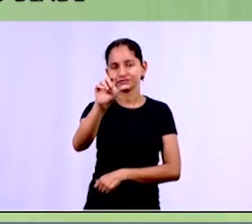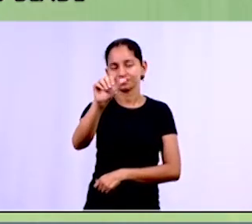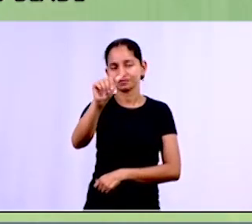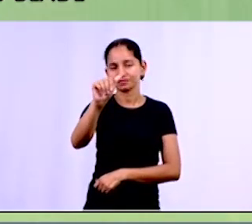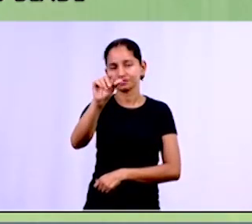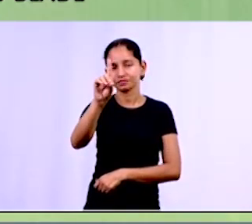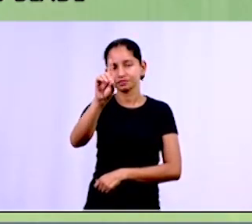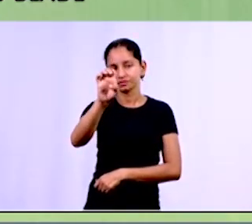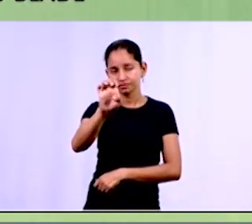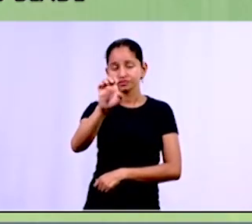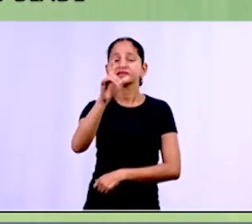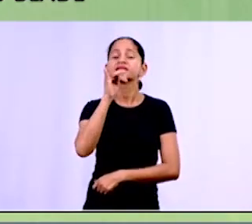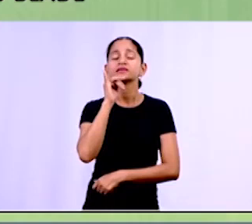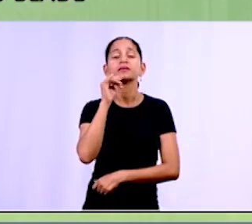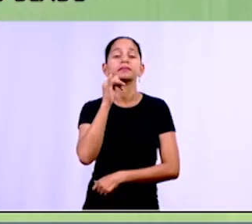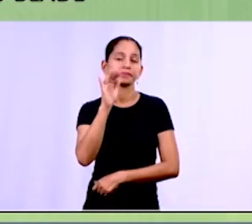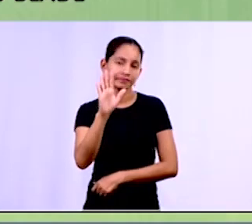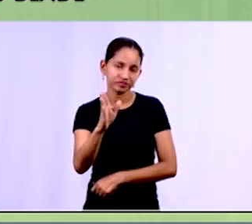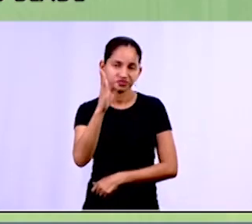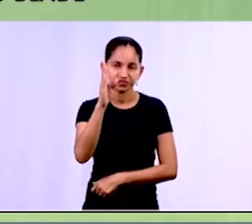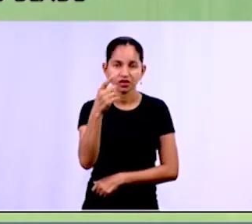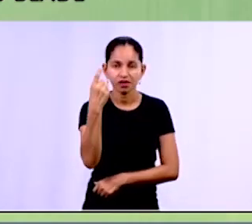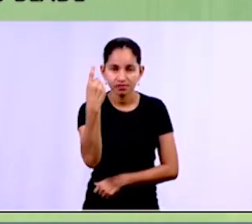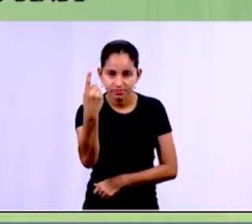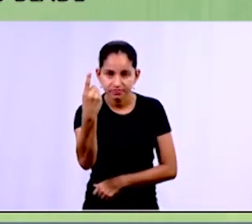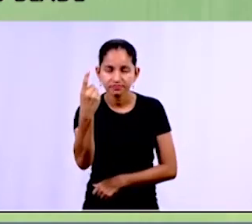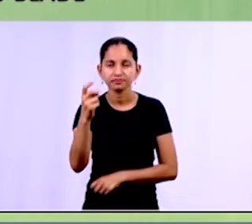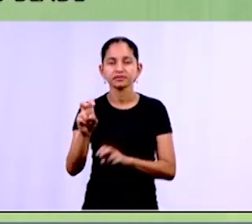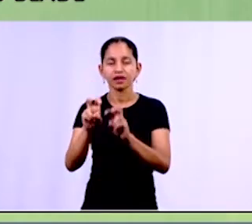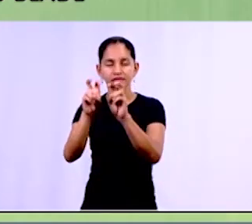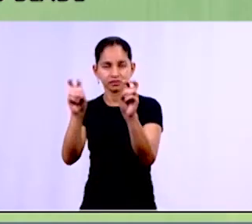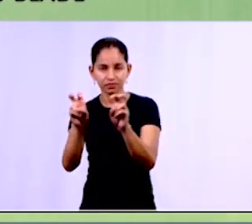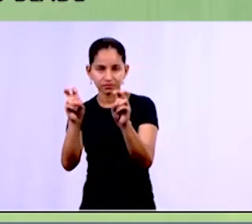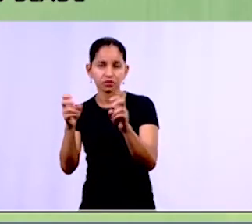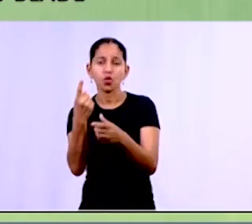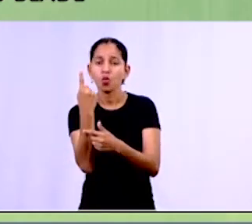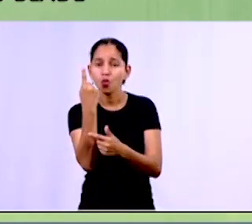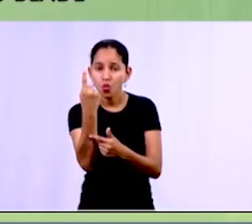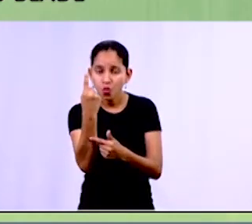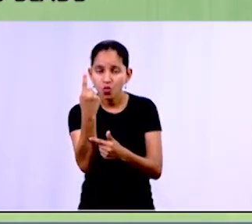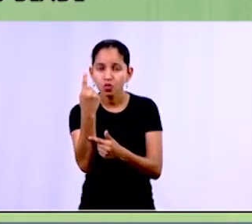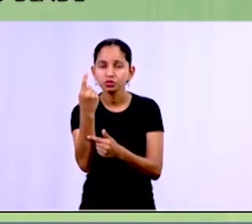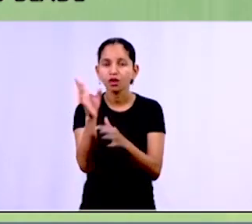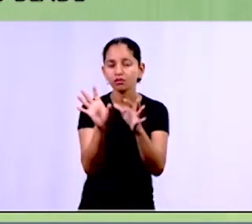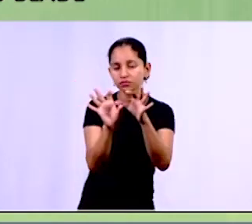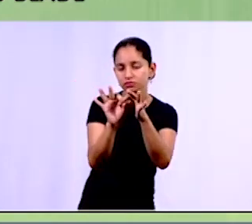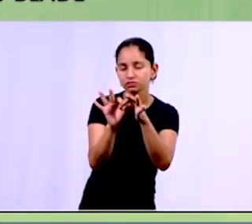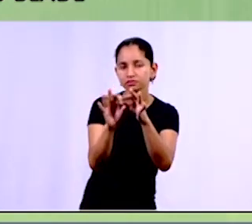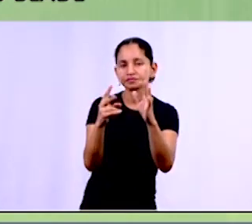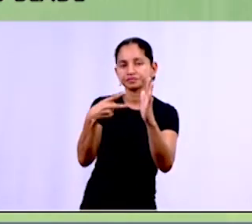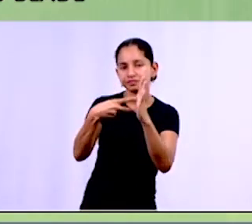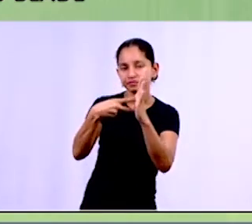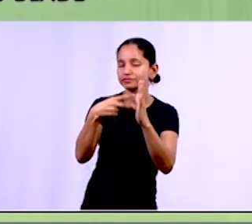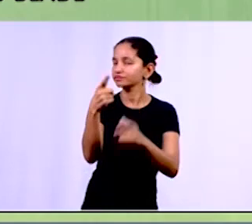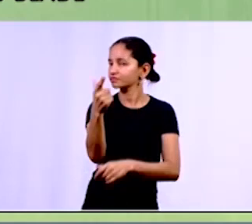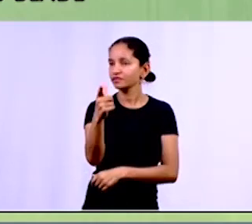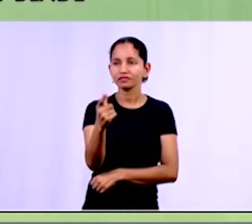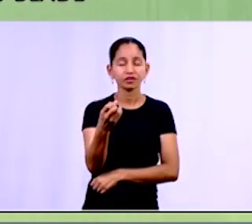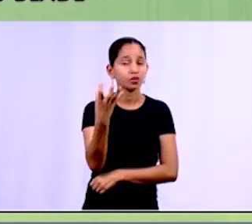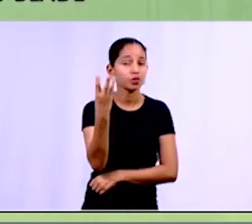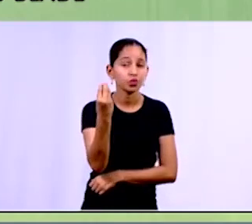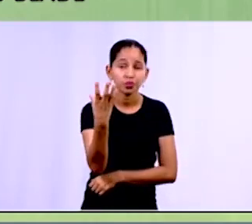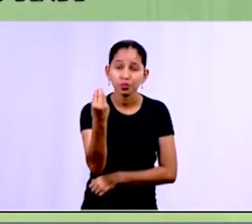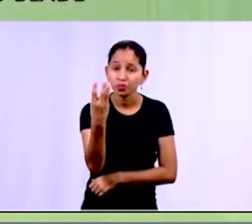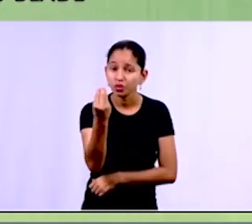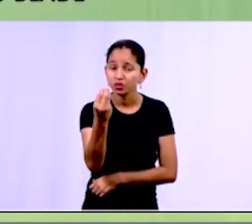vamos imaginar um rack aqui, um computador de rack, só que em vez de ter apenas um computador aqui, nós temos 1, 2, 3, 4,